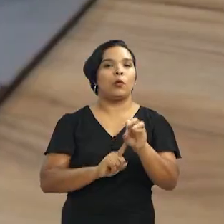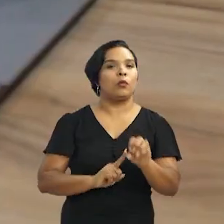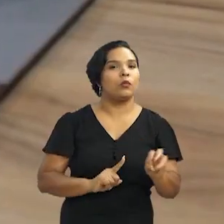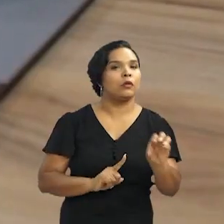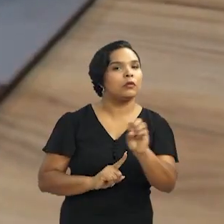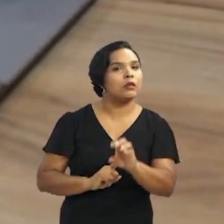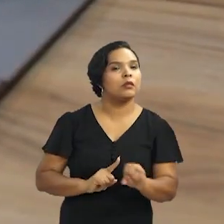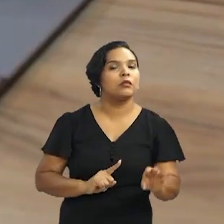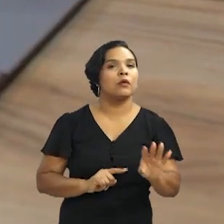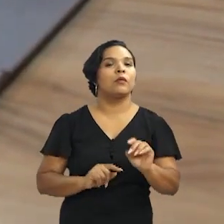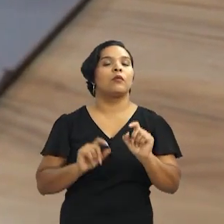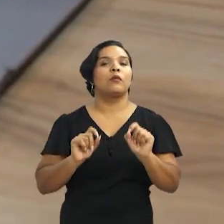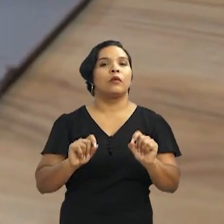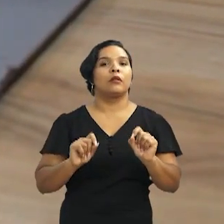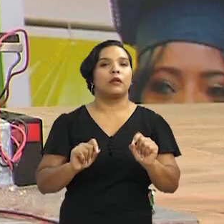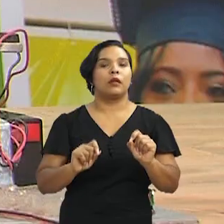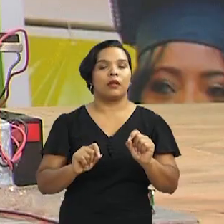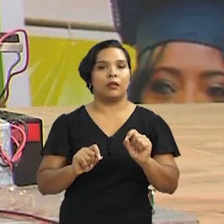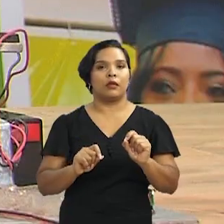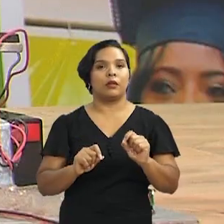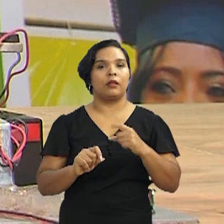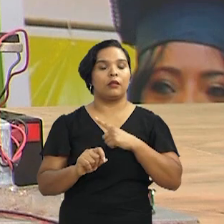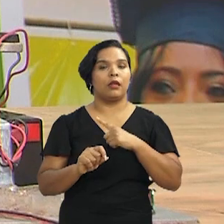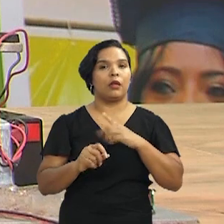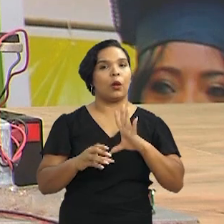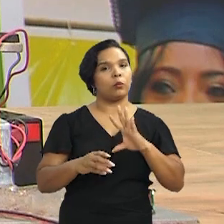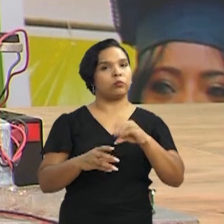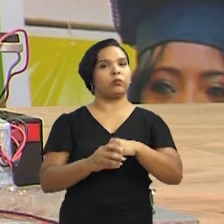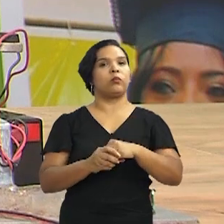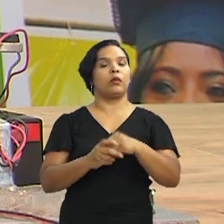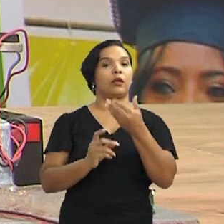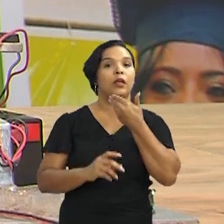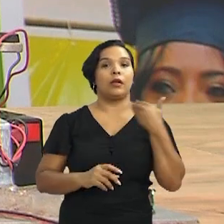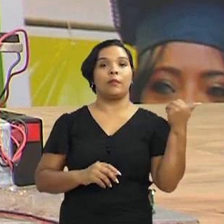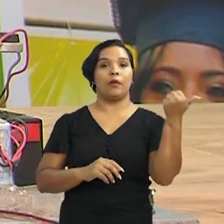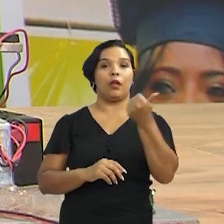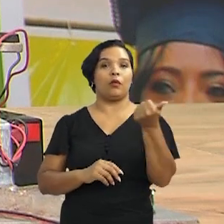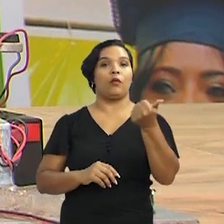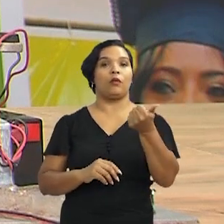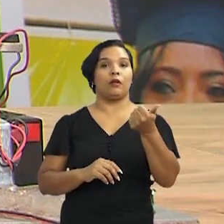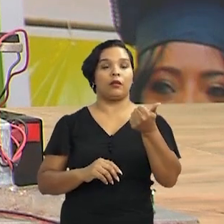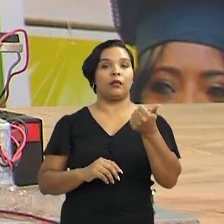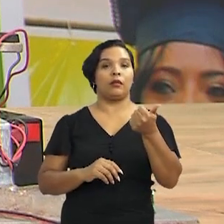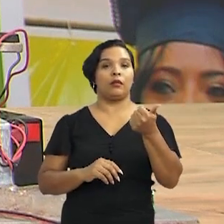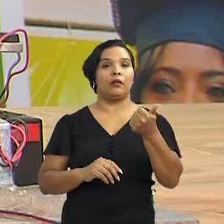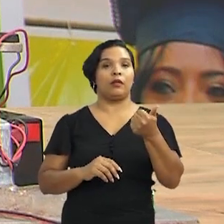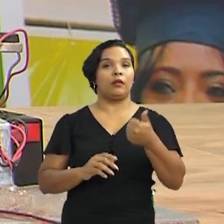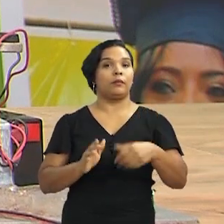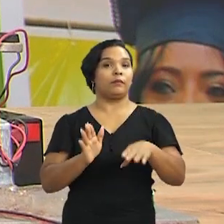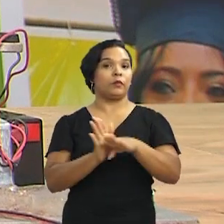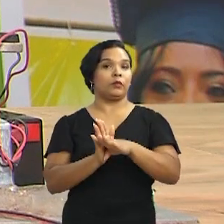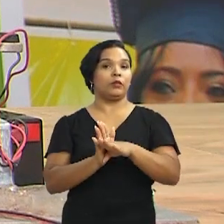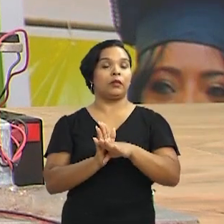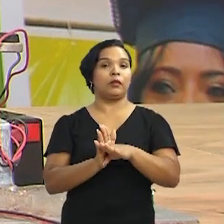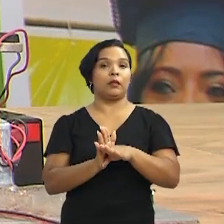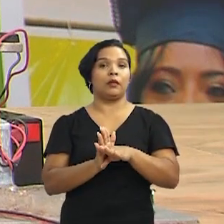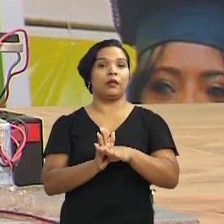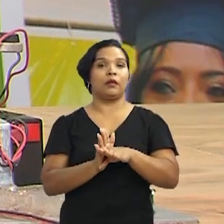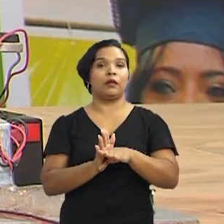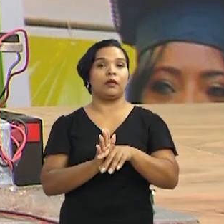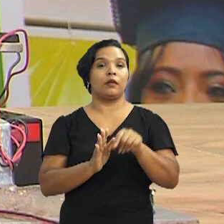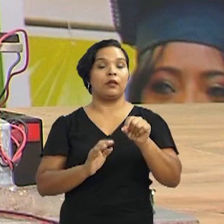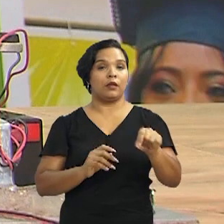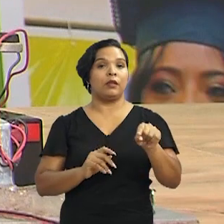erros. Esse sensor, tá? Ele vem aqui, vem no componente que melhora esse sinal que